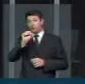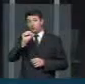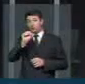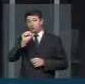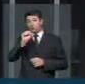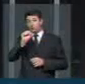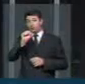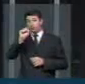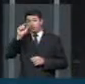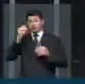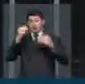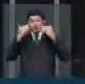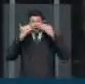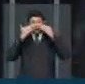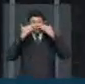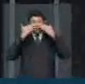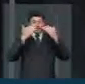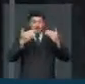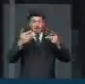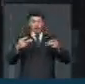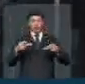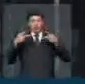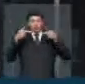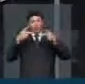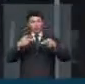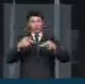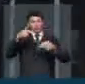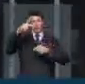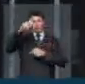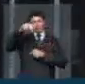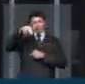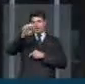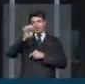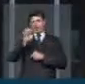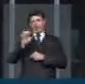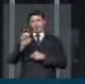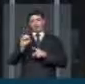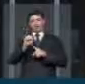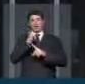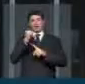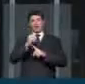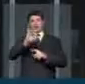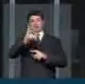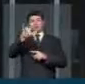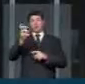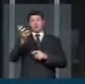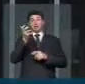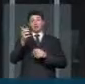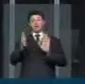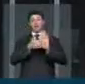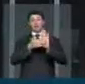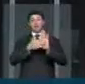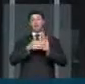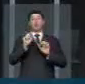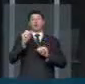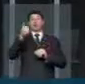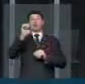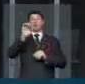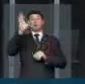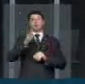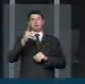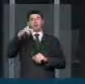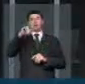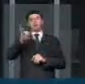1998 foi apresentado um plano PNE da sociedade civil propondo 10% do PIB para a